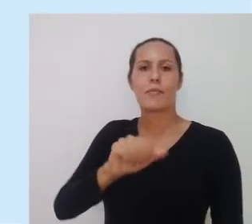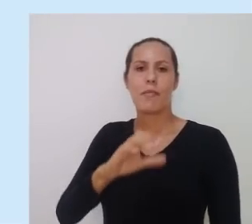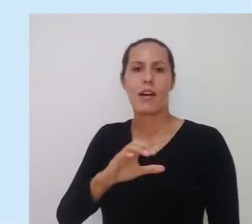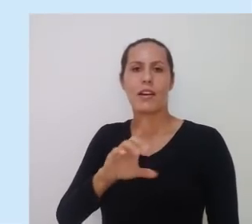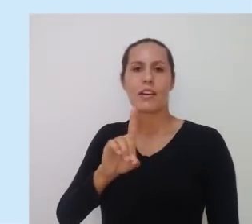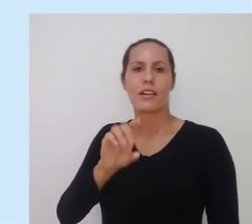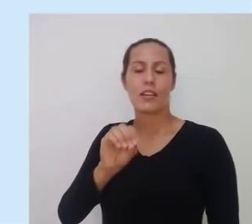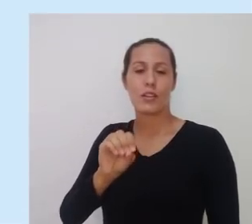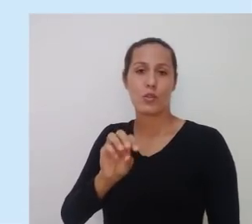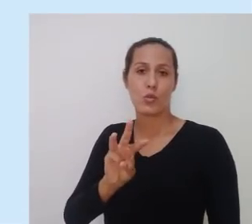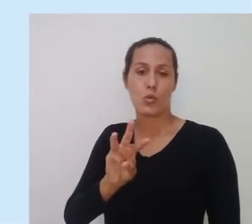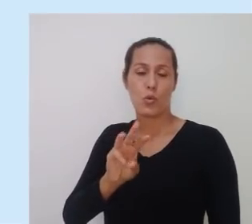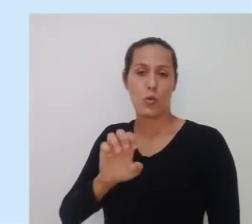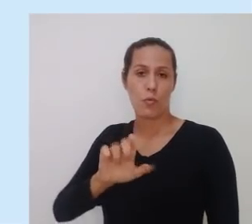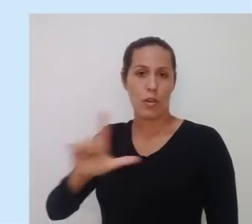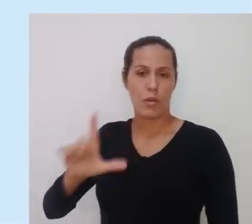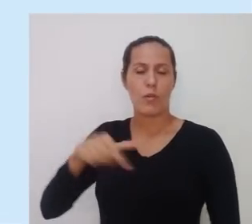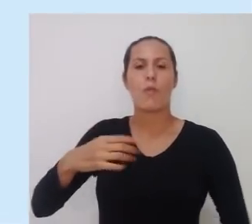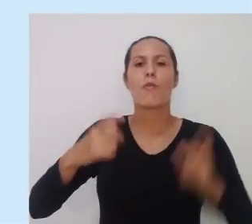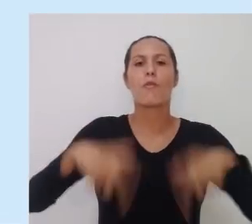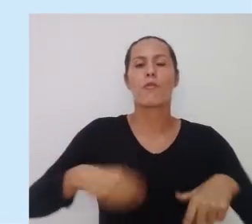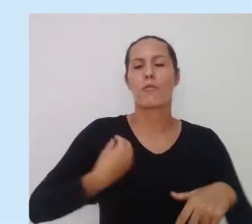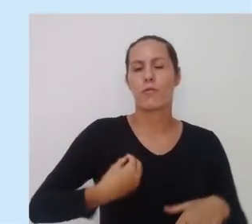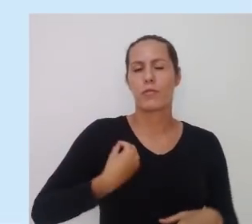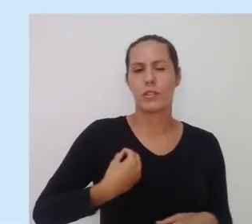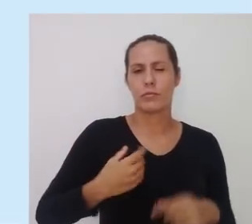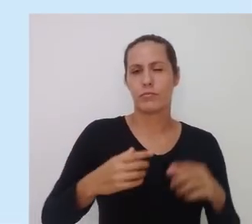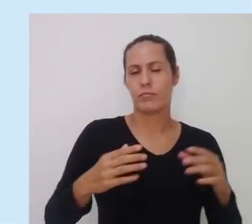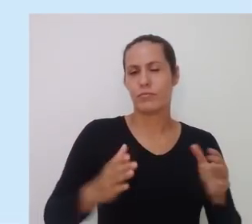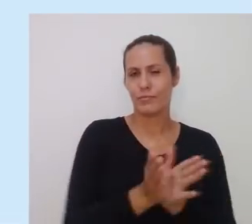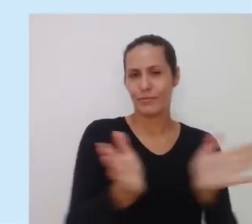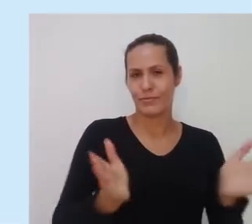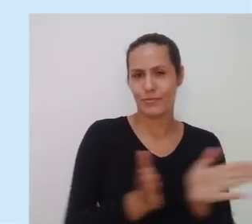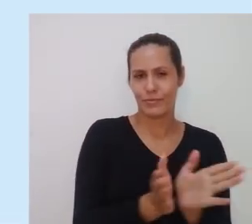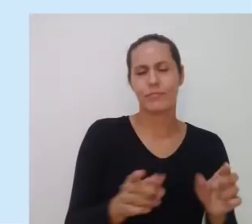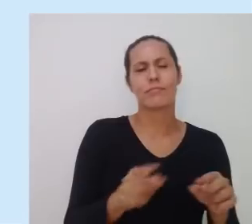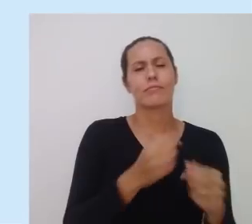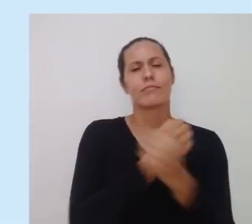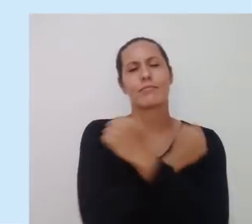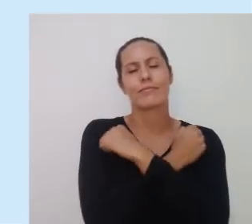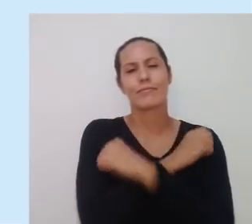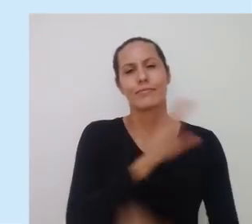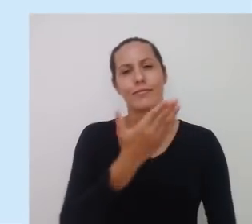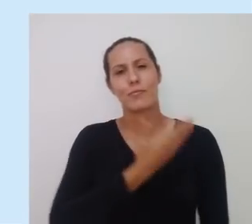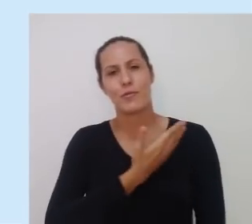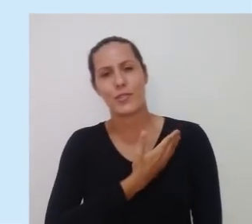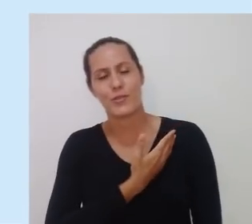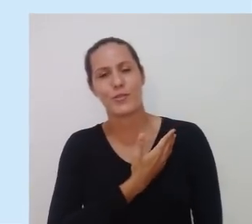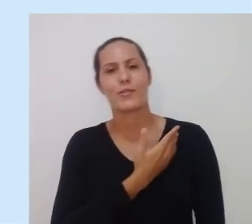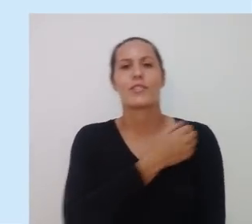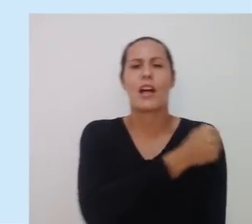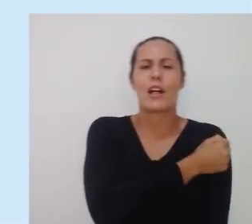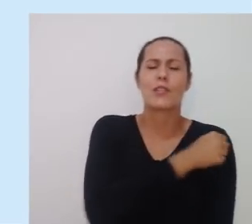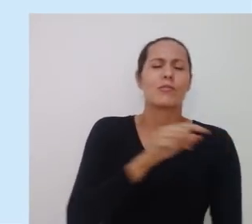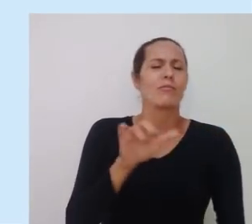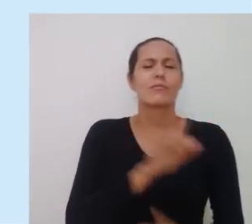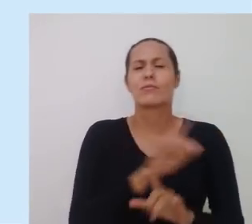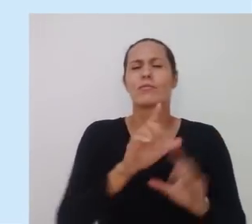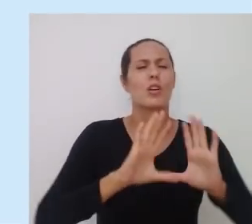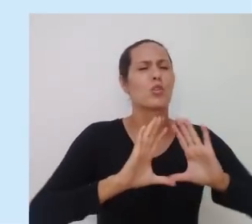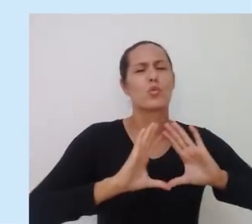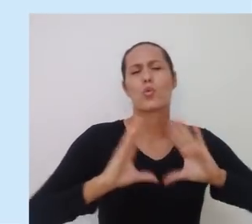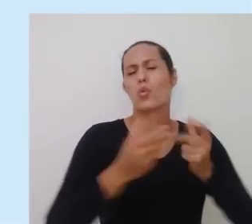Samuel McDowell, que fica em Camaragibe. Mando um abração, todos vocês aí, estudantes e colegas,